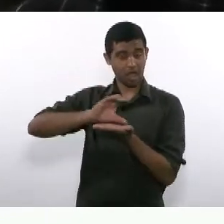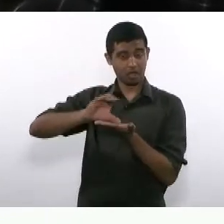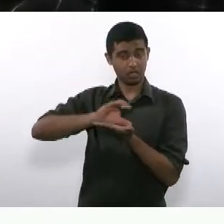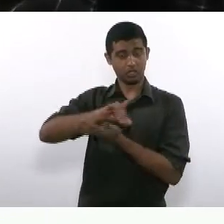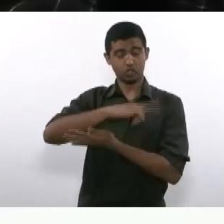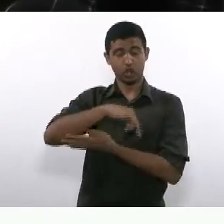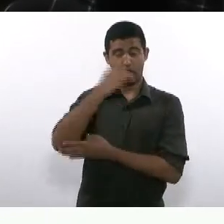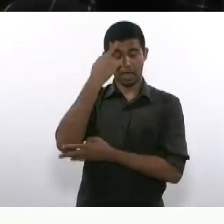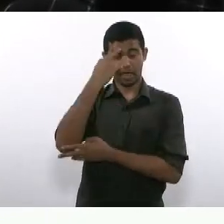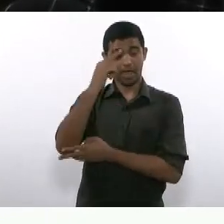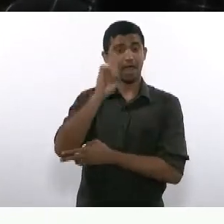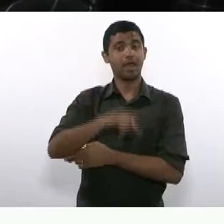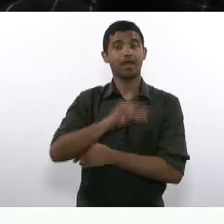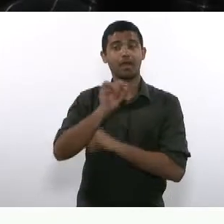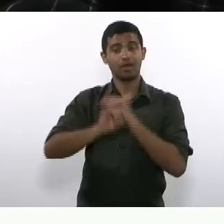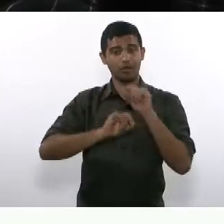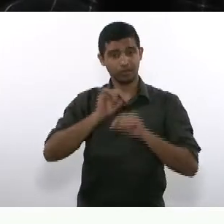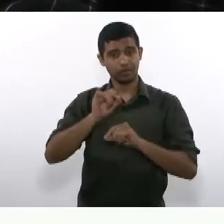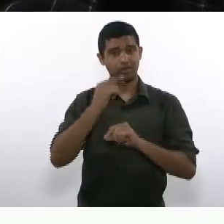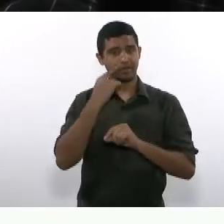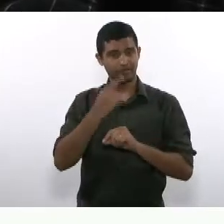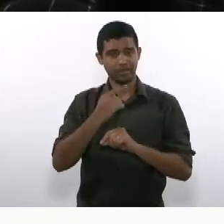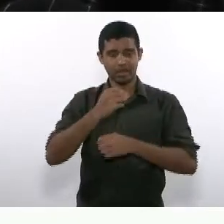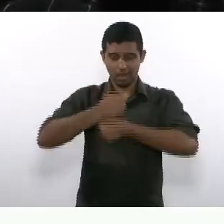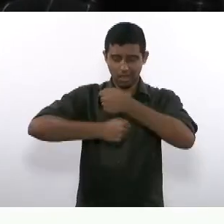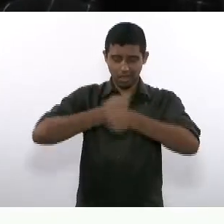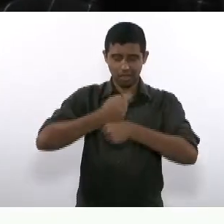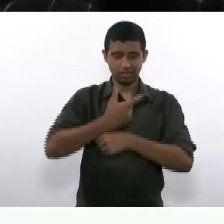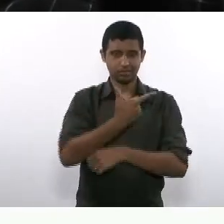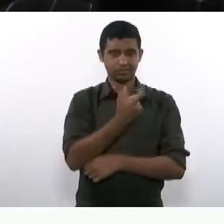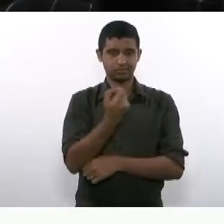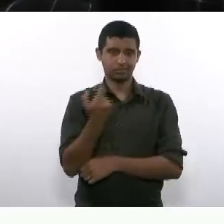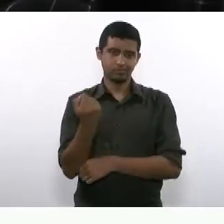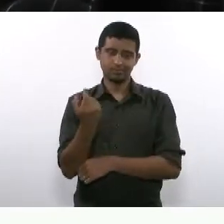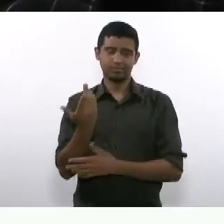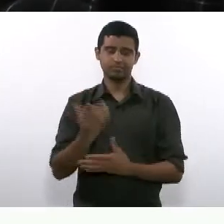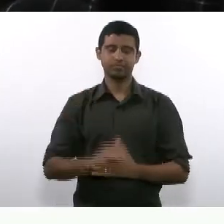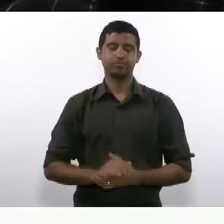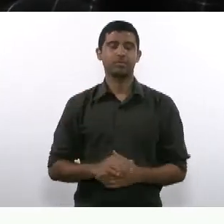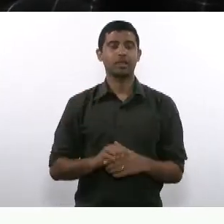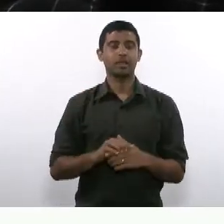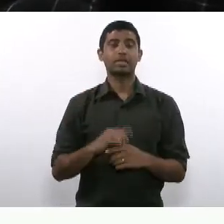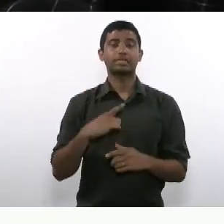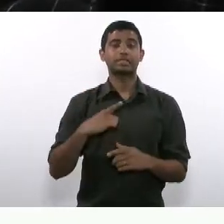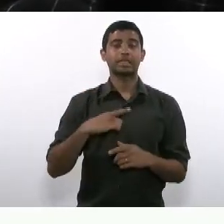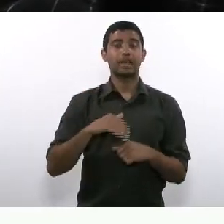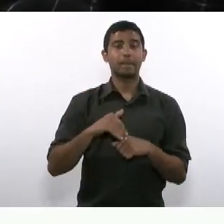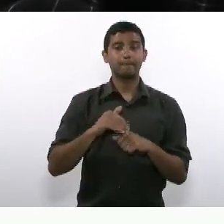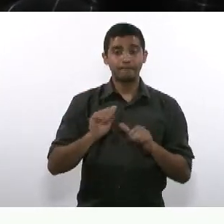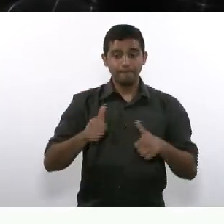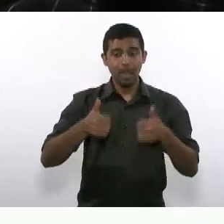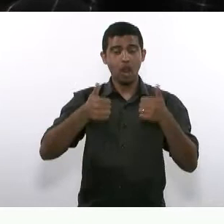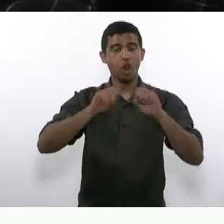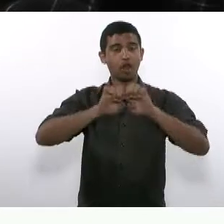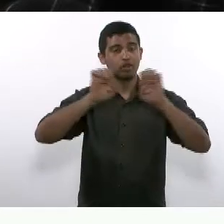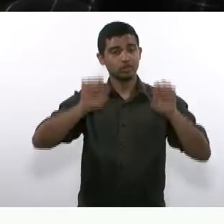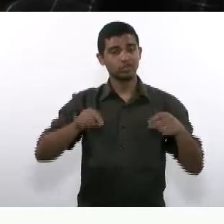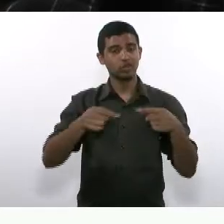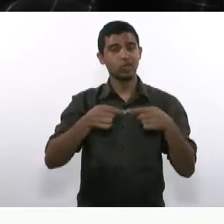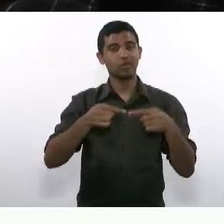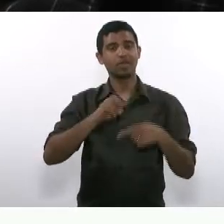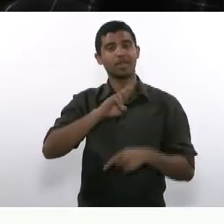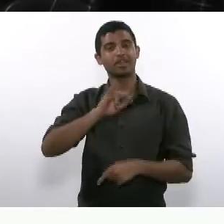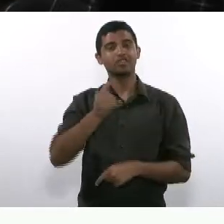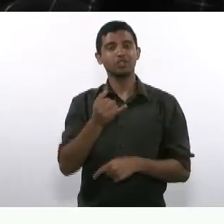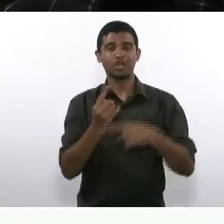ideia é implementá-los em 2020 com mais estrutura, né? Que seria o RJ Mais